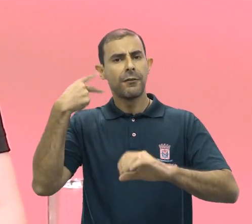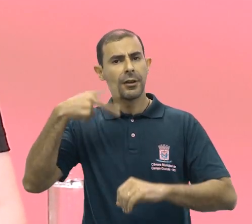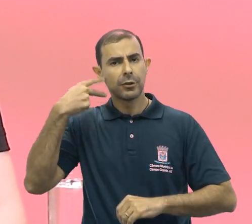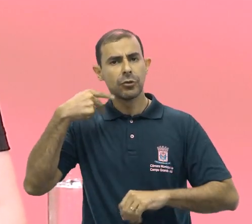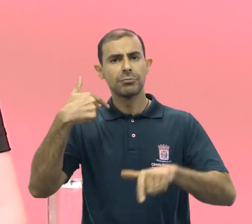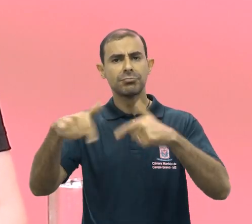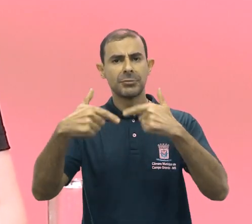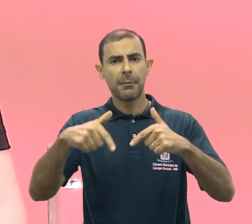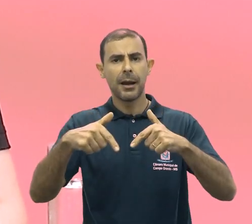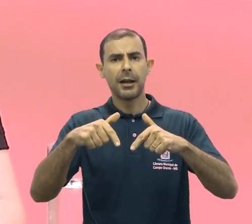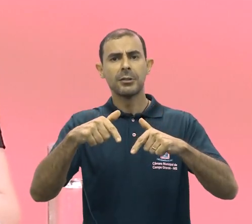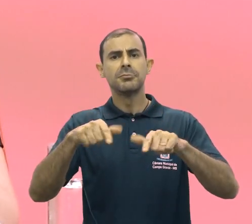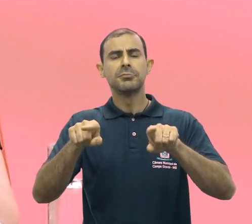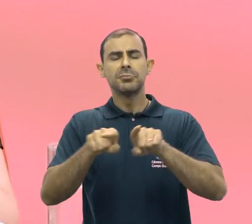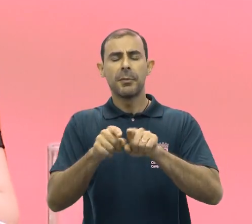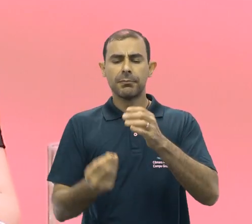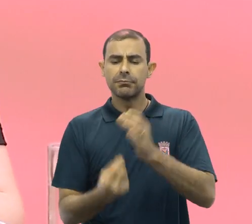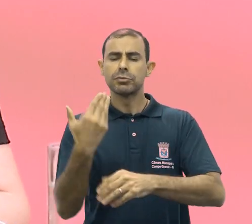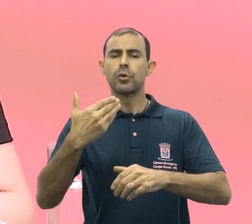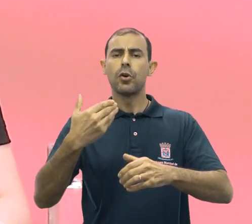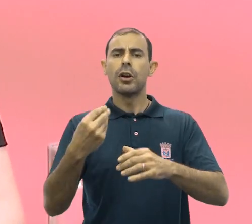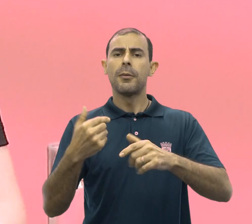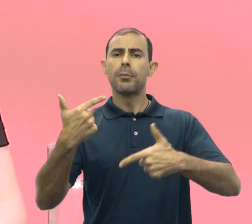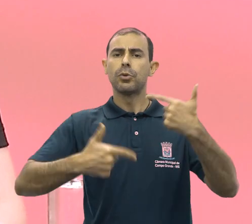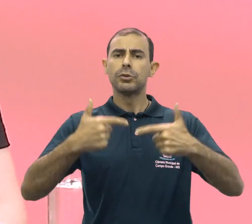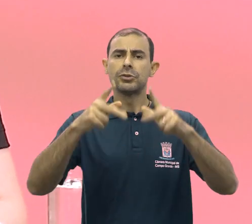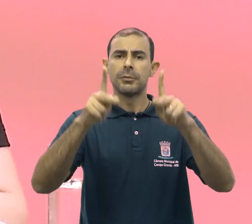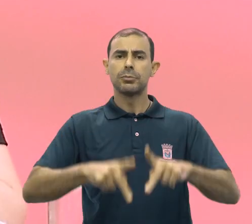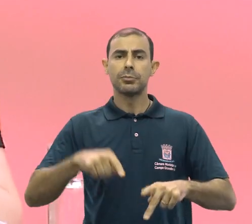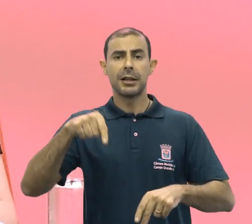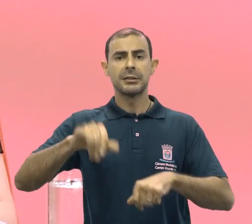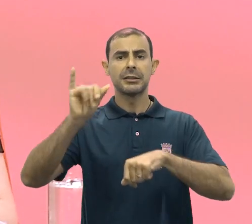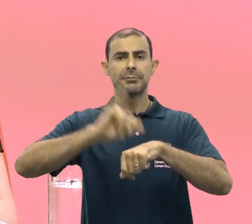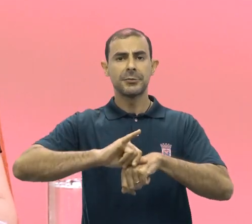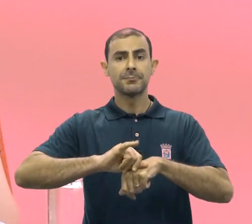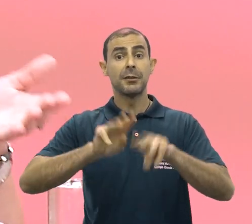dos vereadores de Campo Grande na criação de políticas